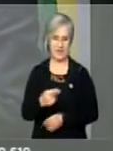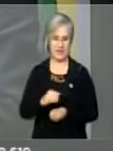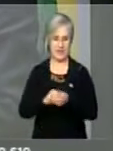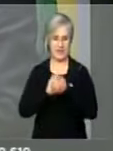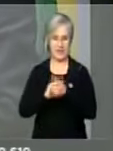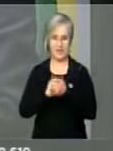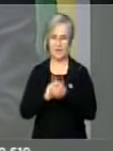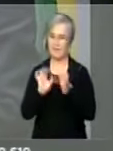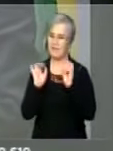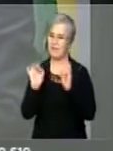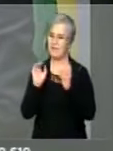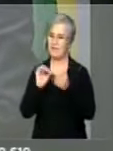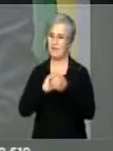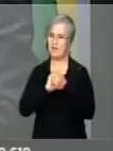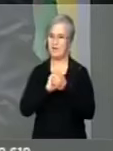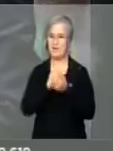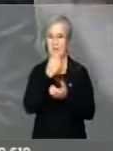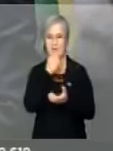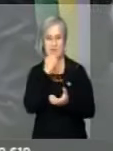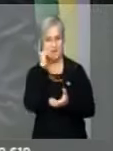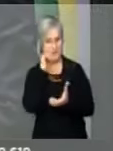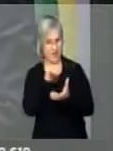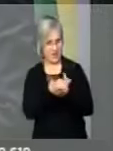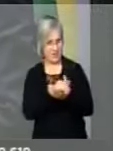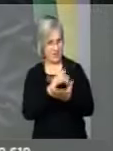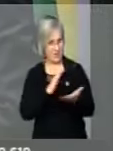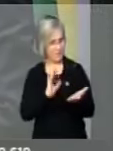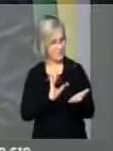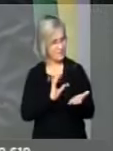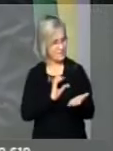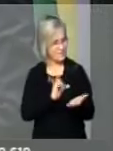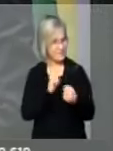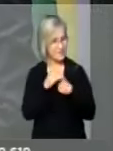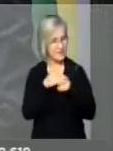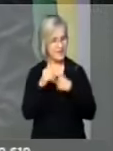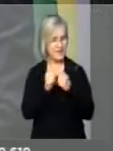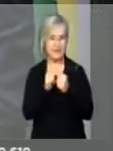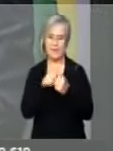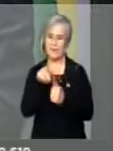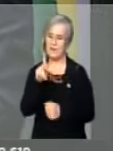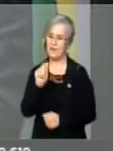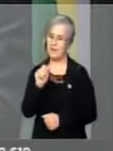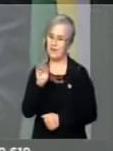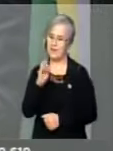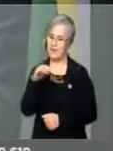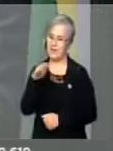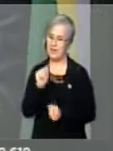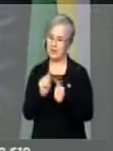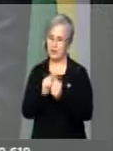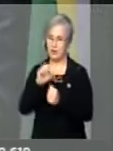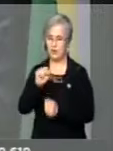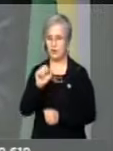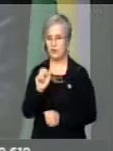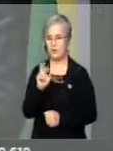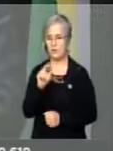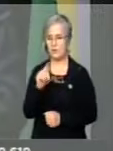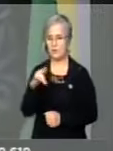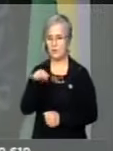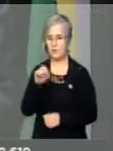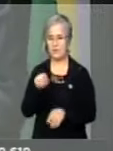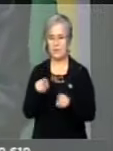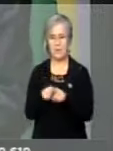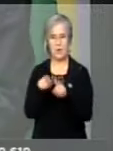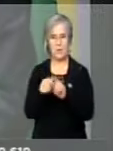muito carinhosa a esse casal que tem um carinho muito grande, admiração, respeito, a Cátia e o Sérgio. E quero saudar